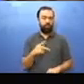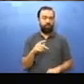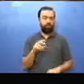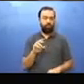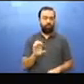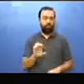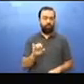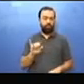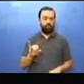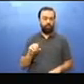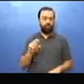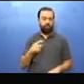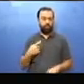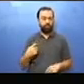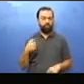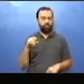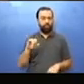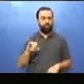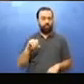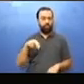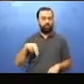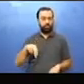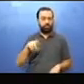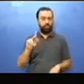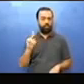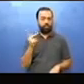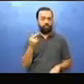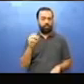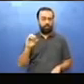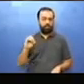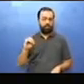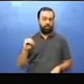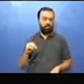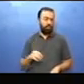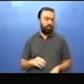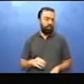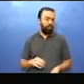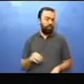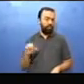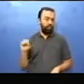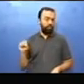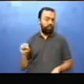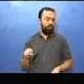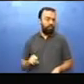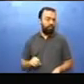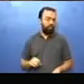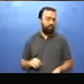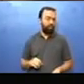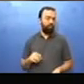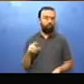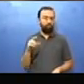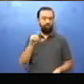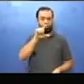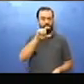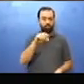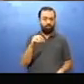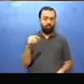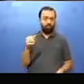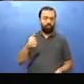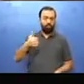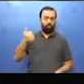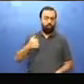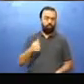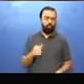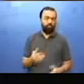peixinhos. Muito bem. Façam a ligação correta. E quais são as outras palavras que não são as corretas? Peteca